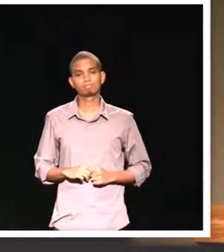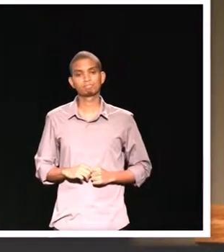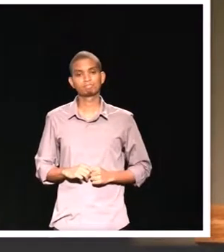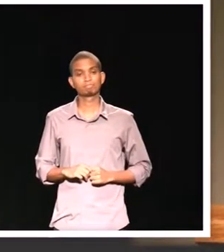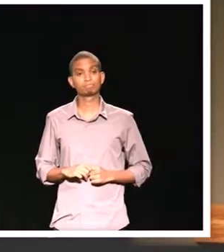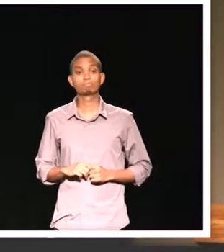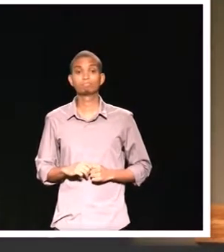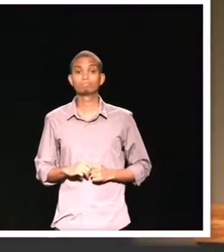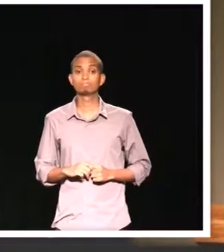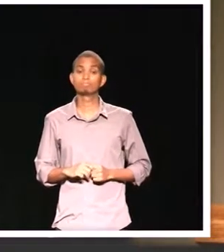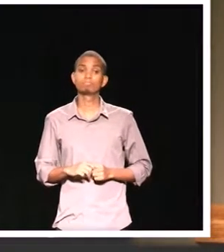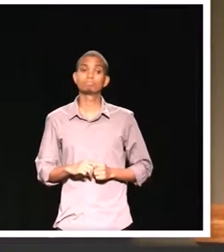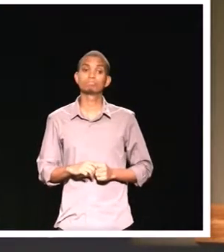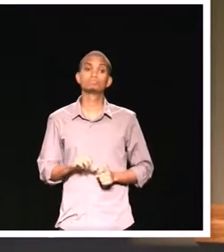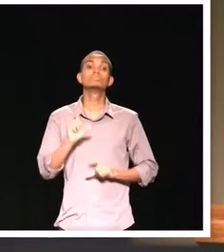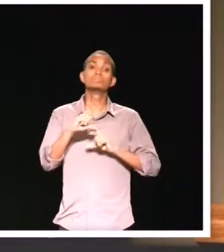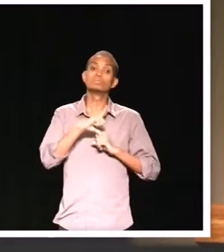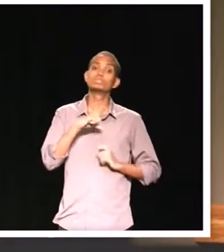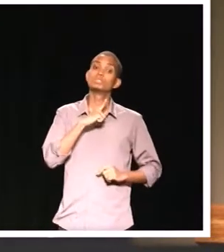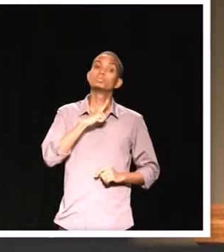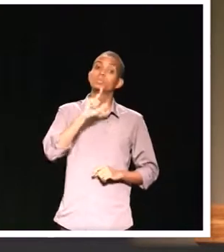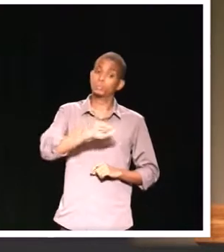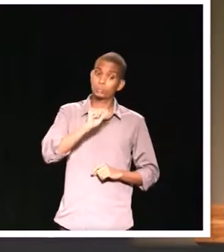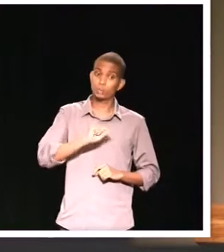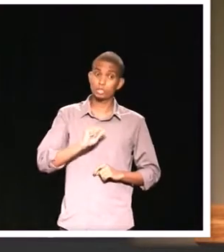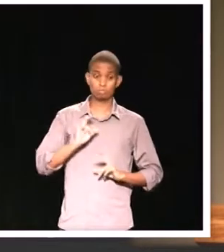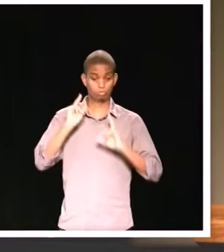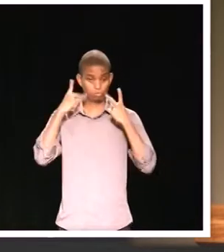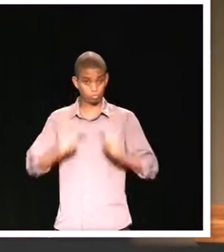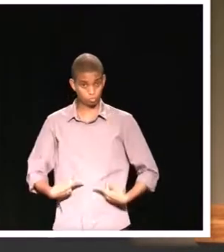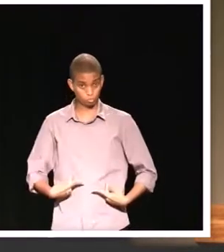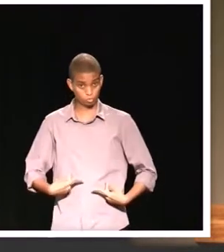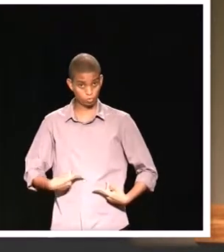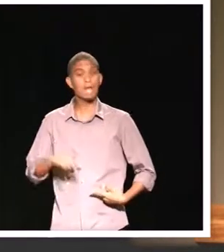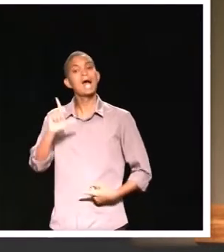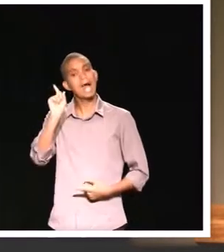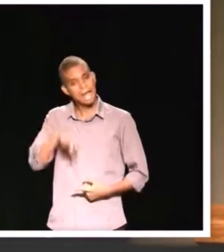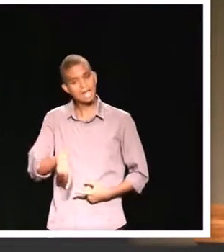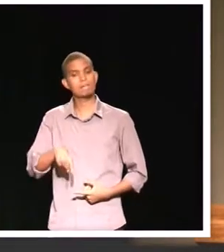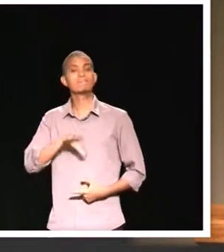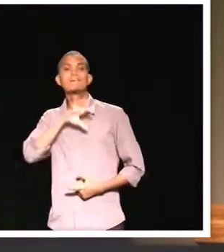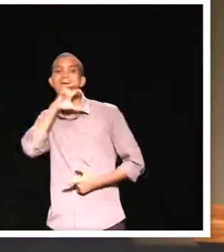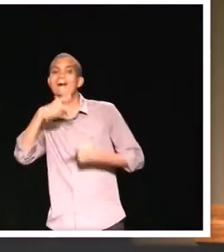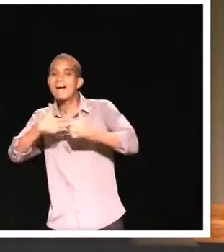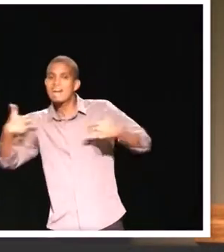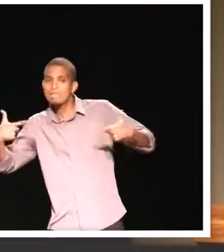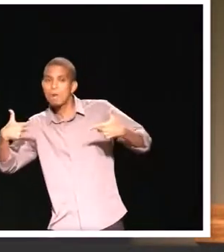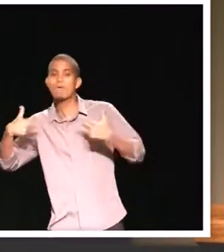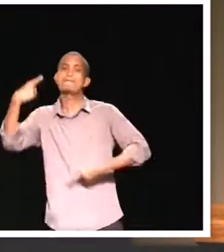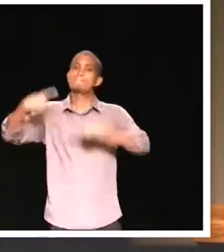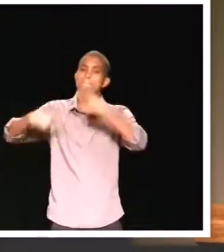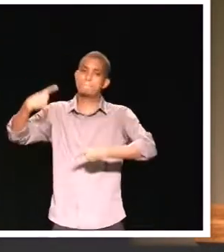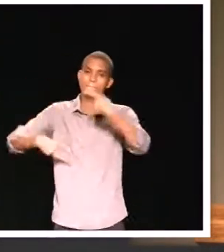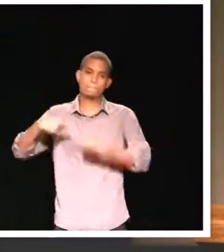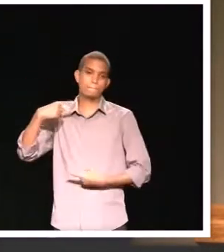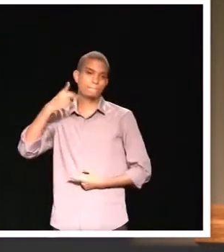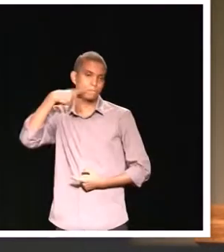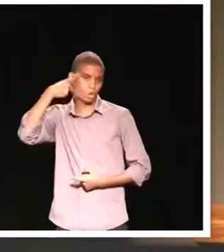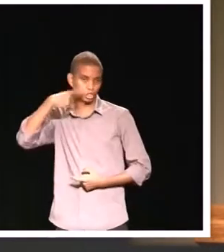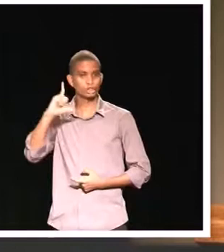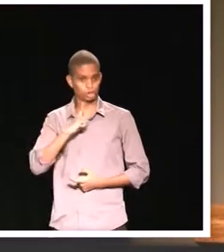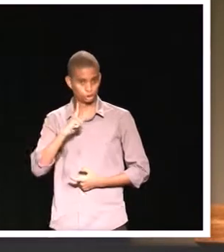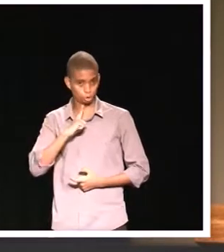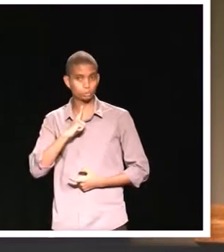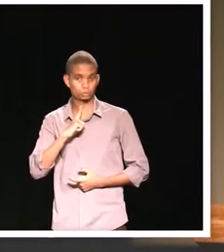o animal político. O homem é o único animal político. E é o único animal político, de acordo